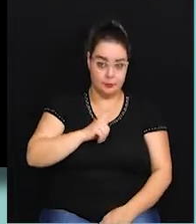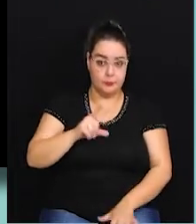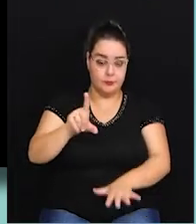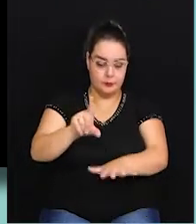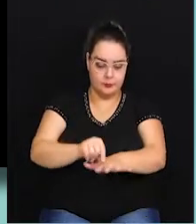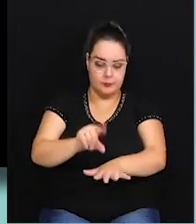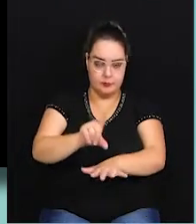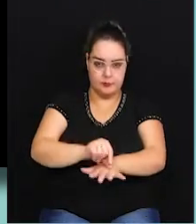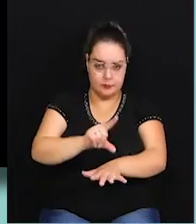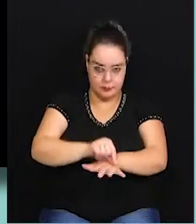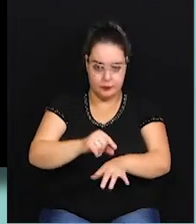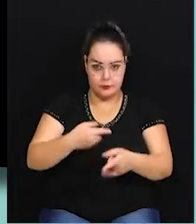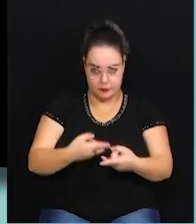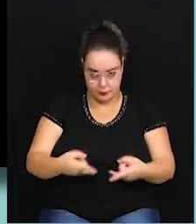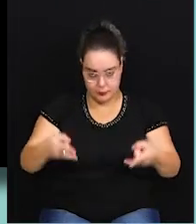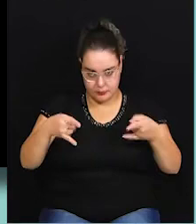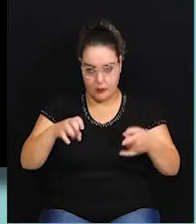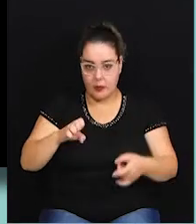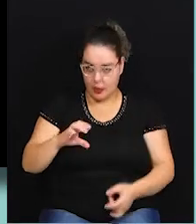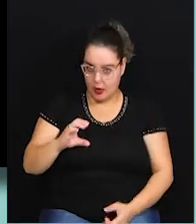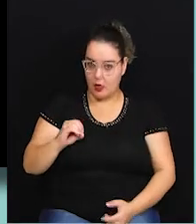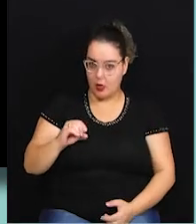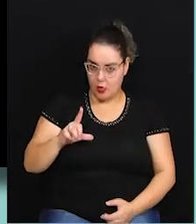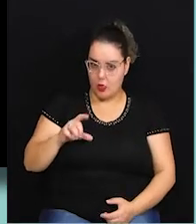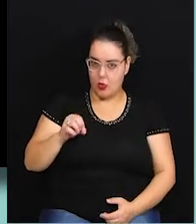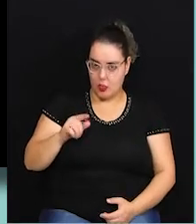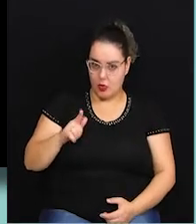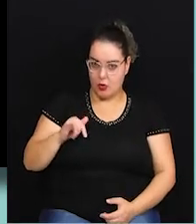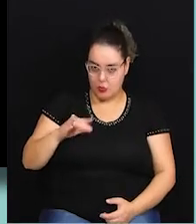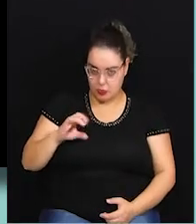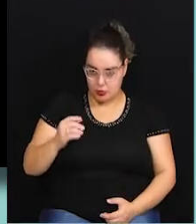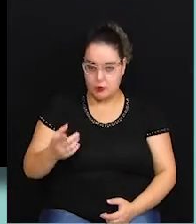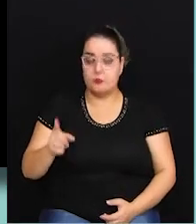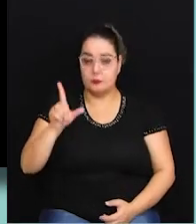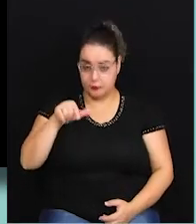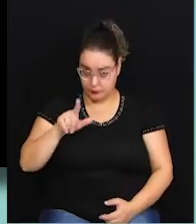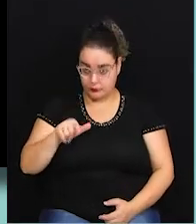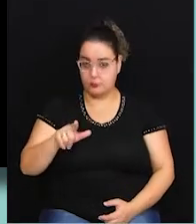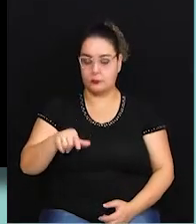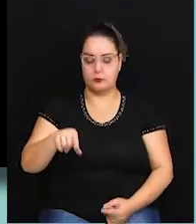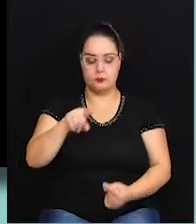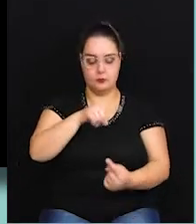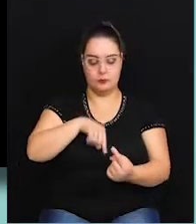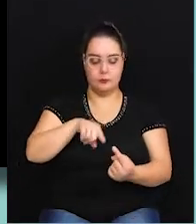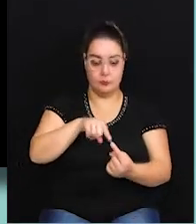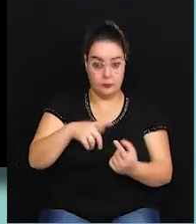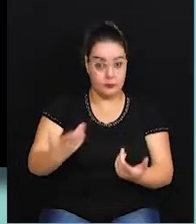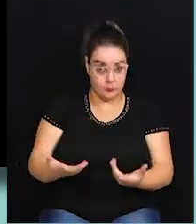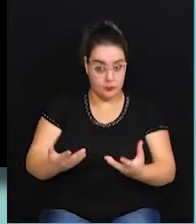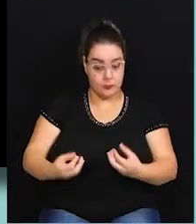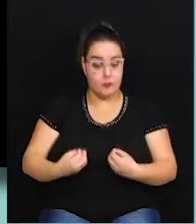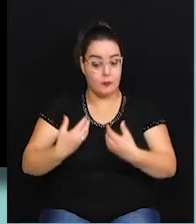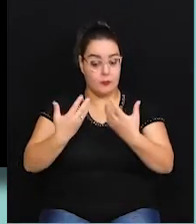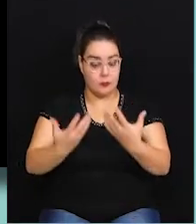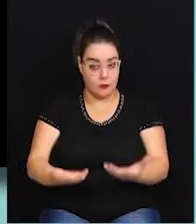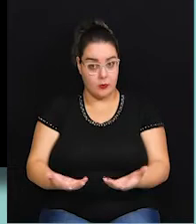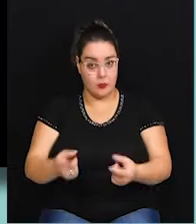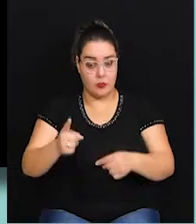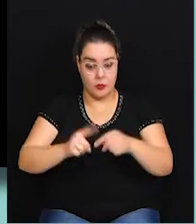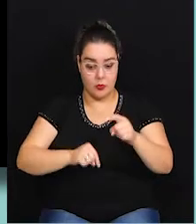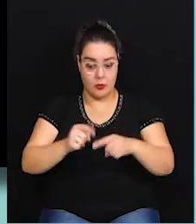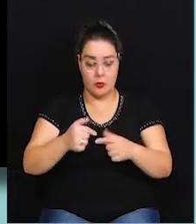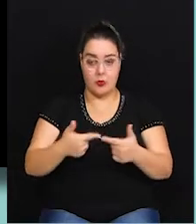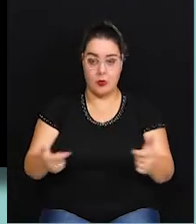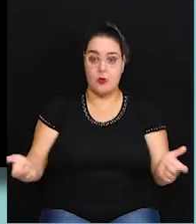temos alternativas de absorventes ecológicos que têm esse objetivo de proporcionar, então, um produto